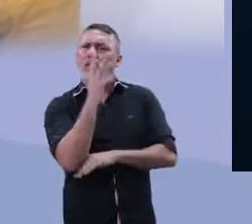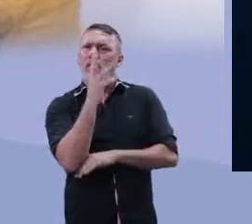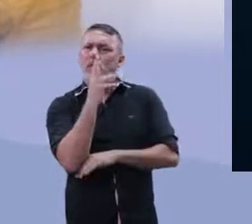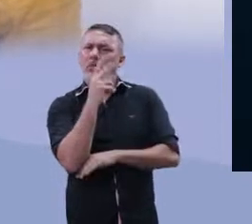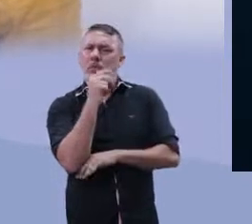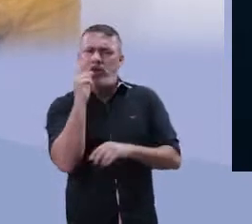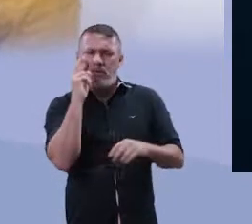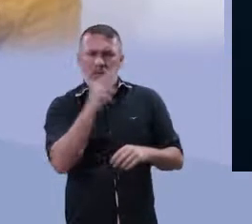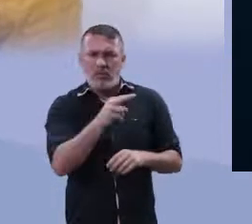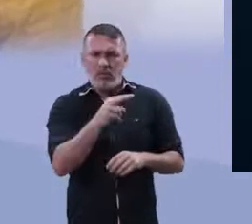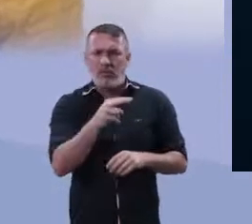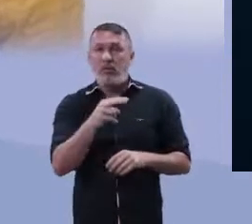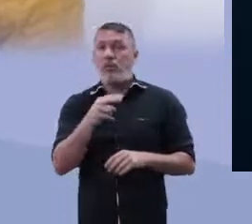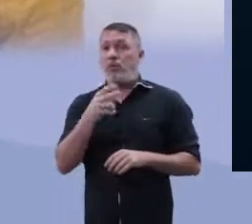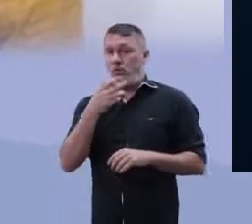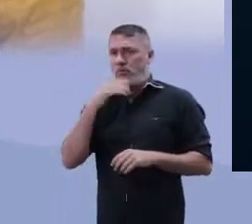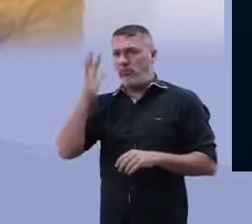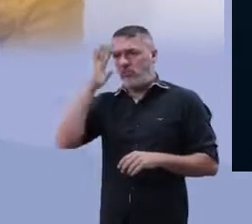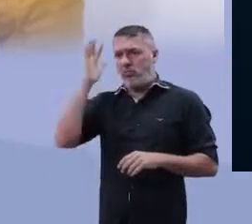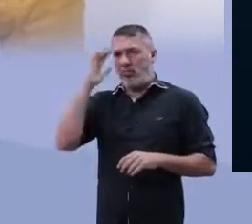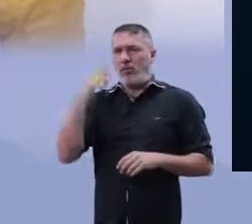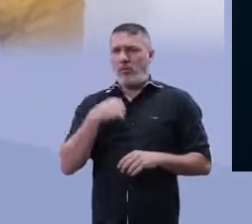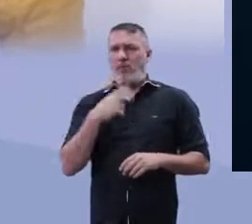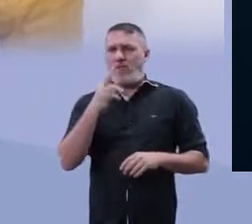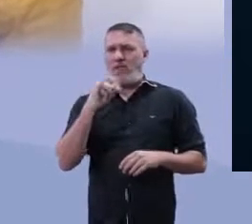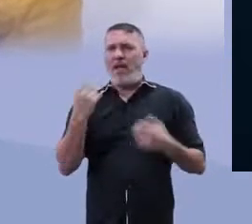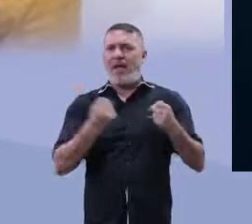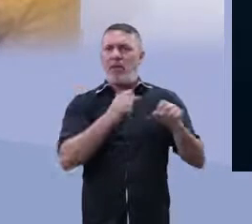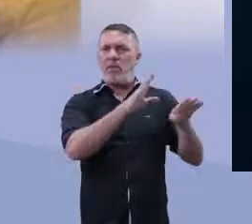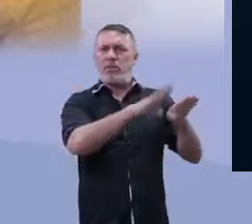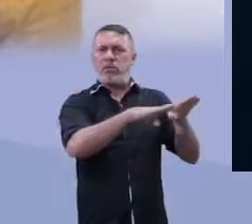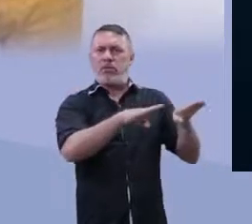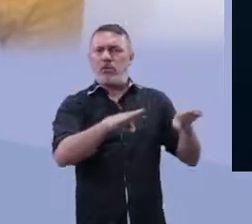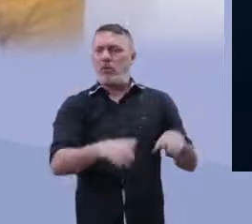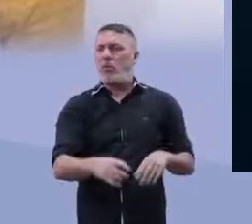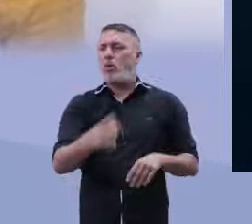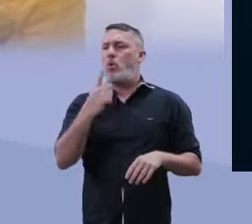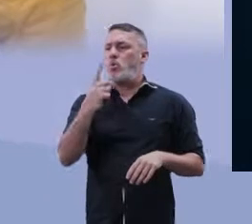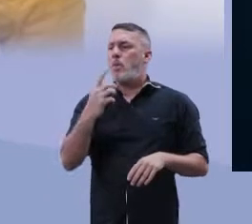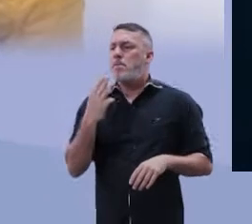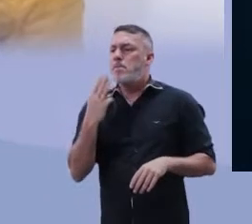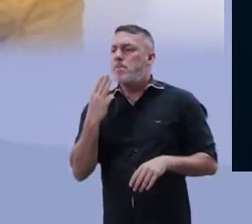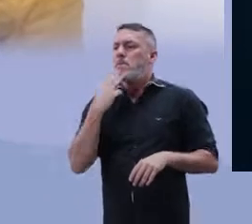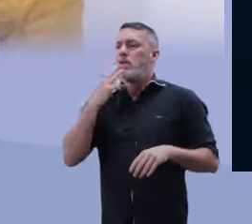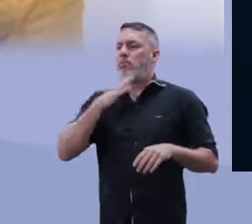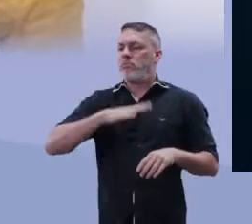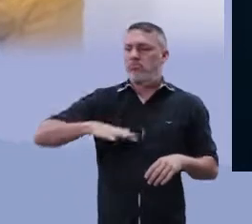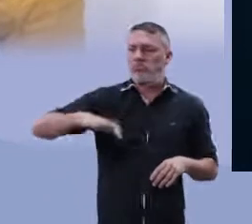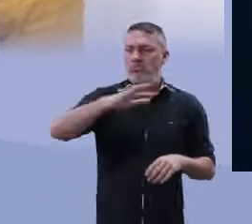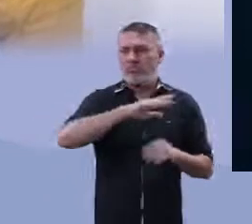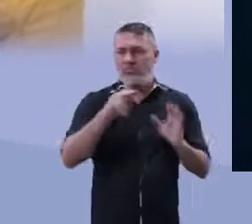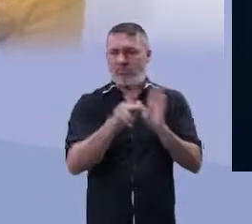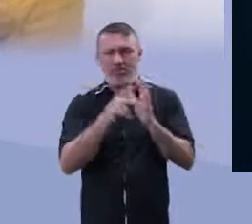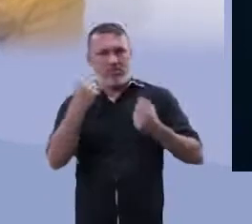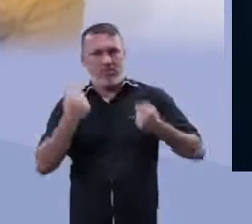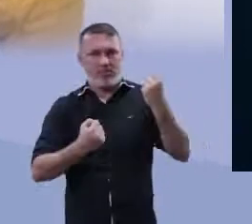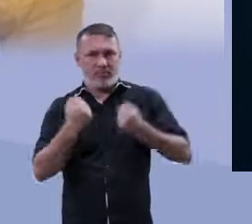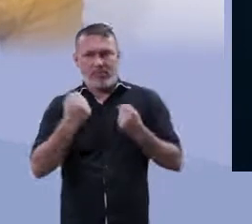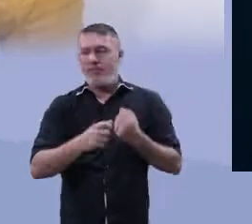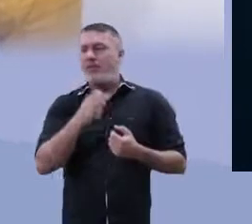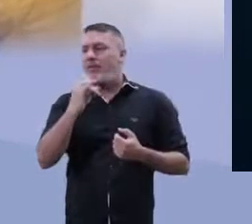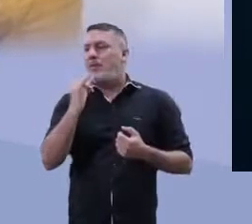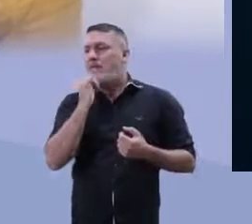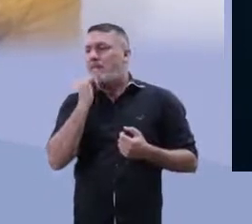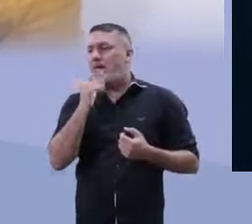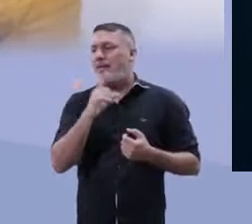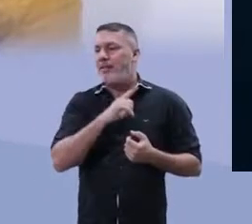eu vou conseguir produzir 1 milhão de veículos, desde que seja com tinta preta. Né? Se ele fosse produzir veículos e